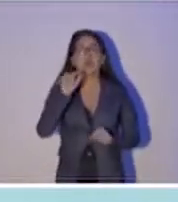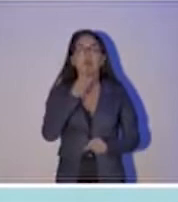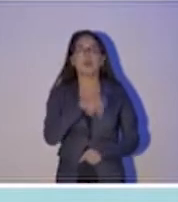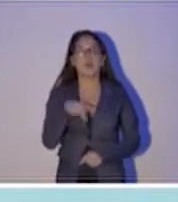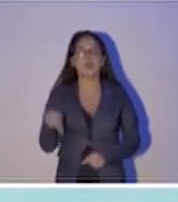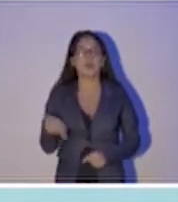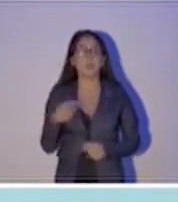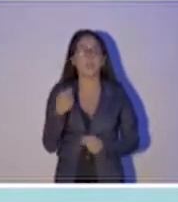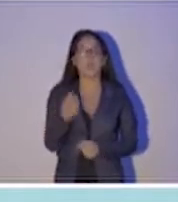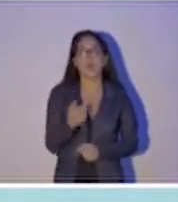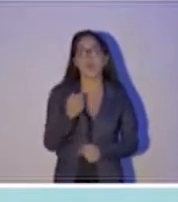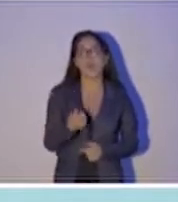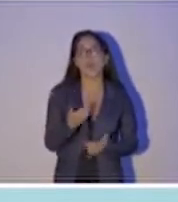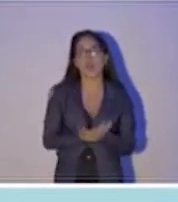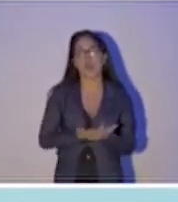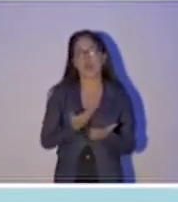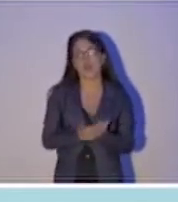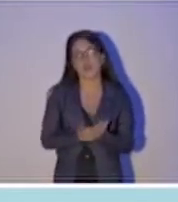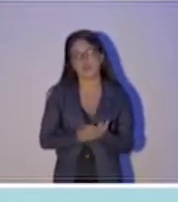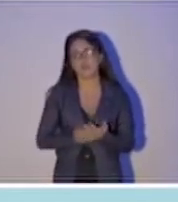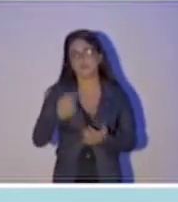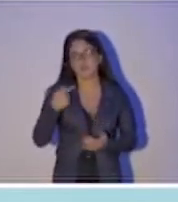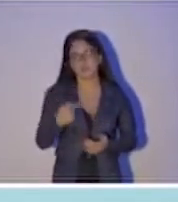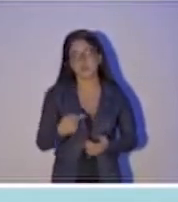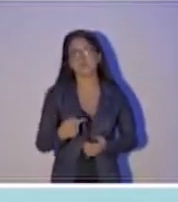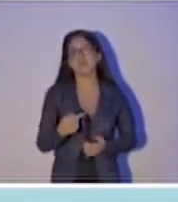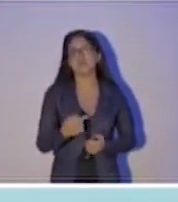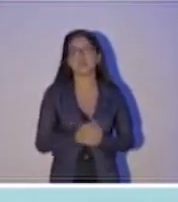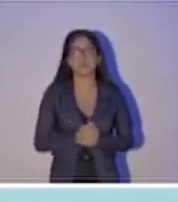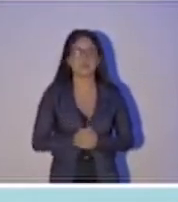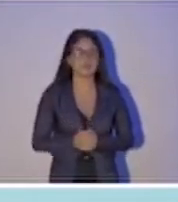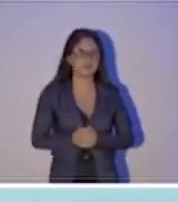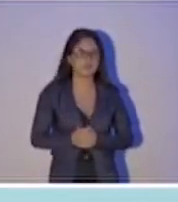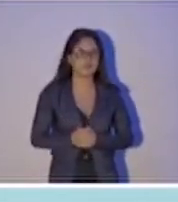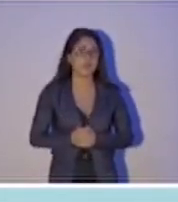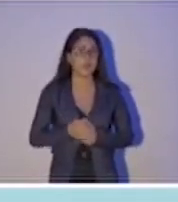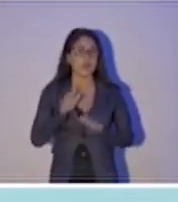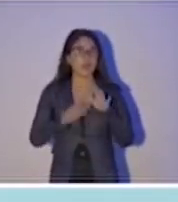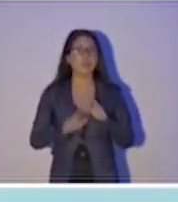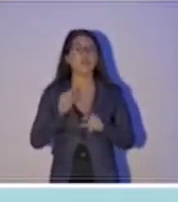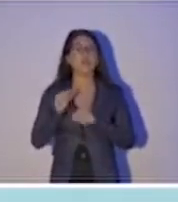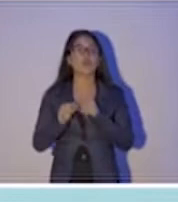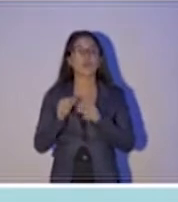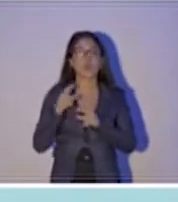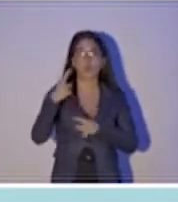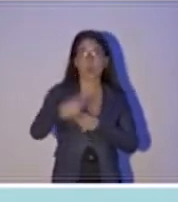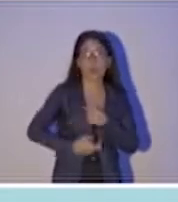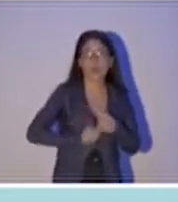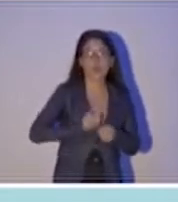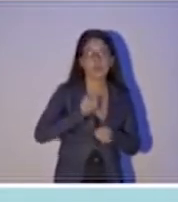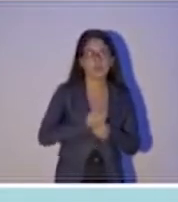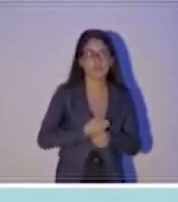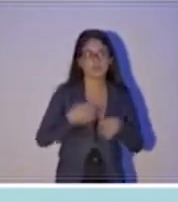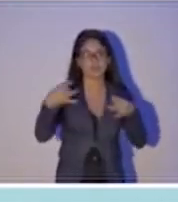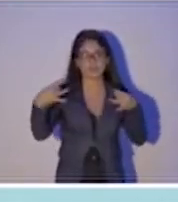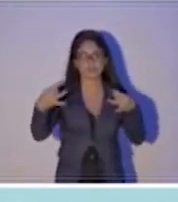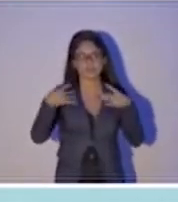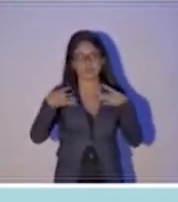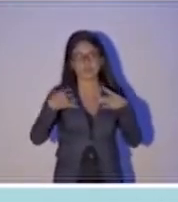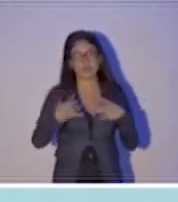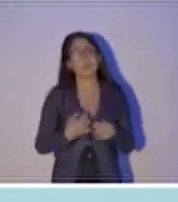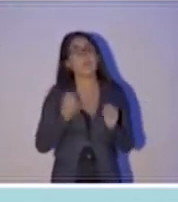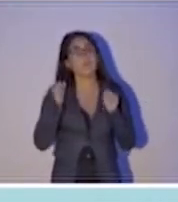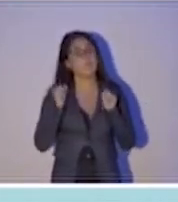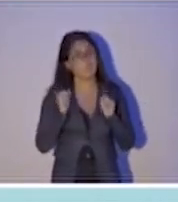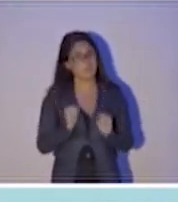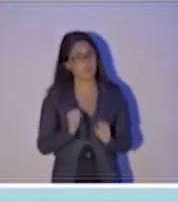E, às vezes, quando a gente abandona a educação por um dia, ela abandona a gente por um ano. E isso pode fazer